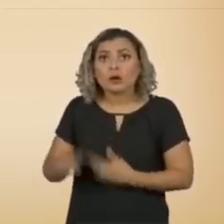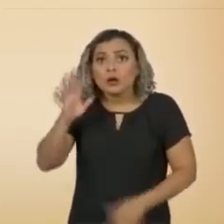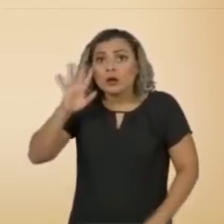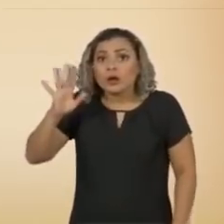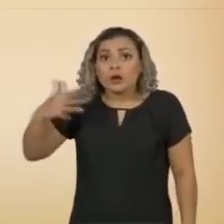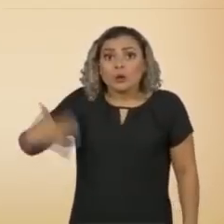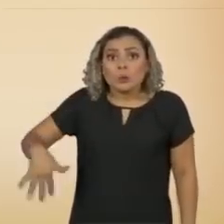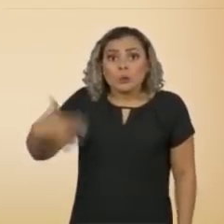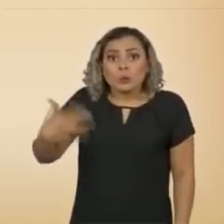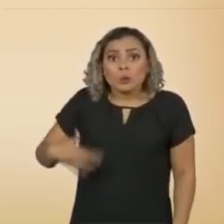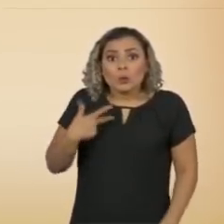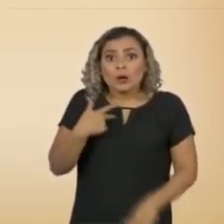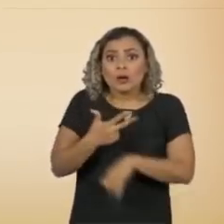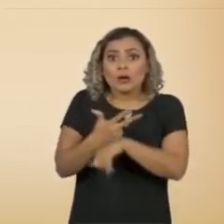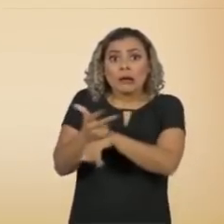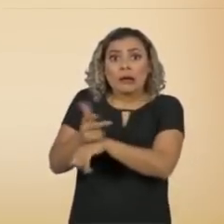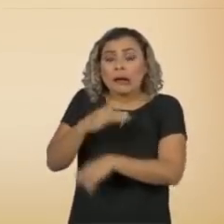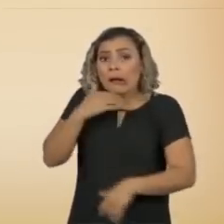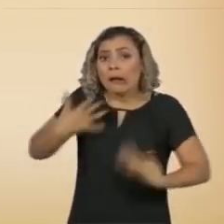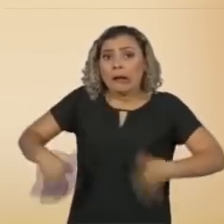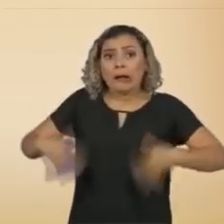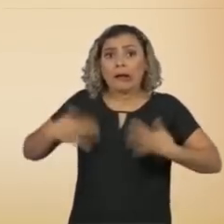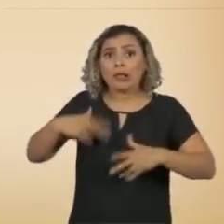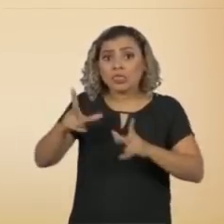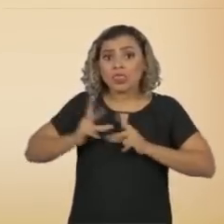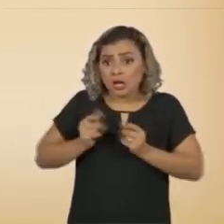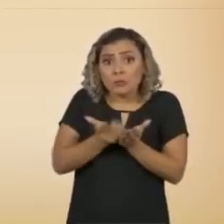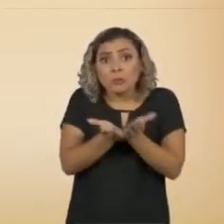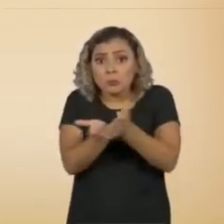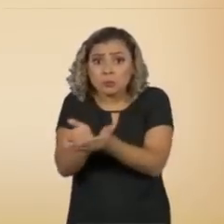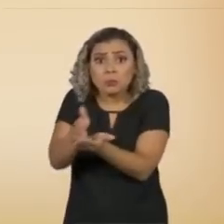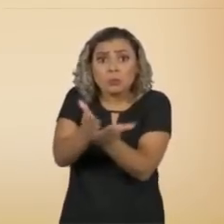Caraca, meu irmão! O navio perdeu o controle!